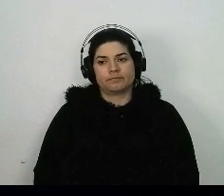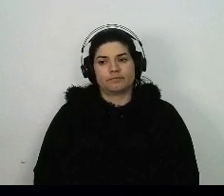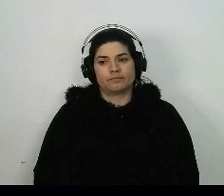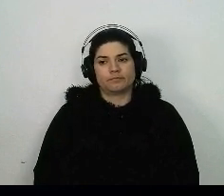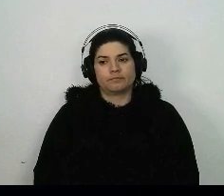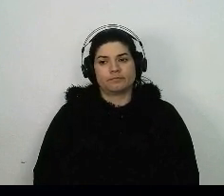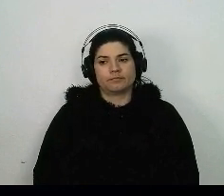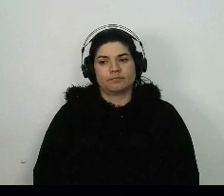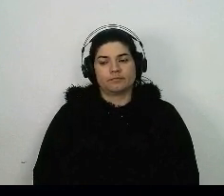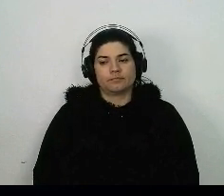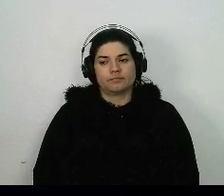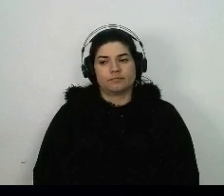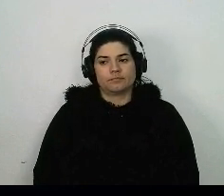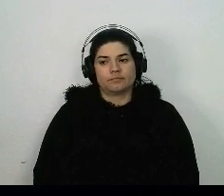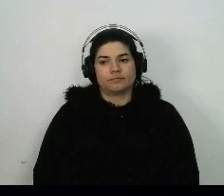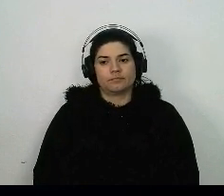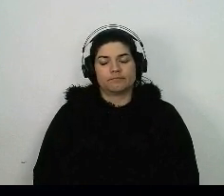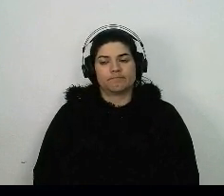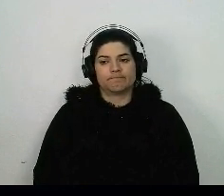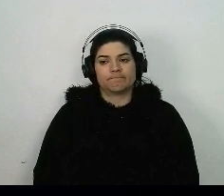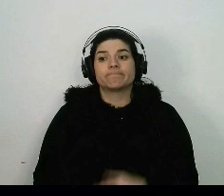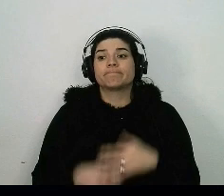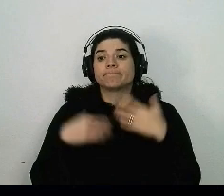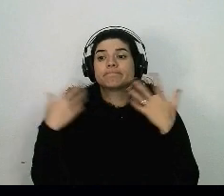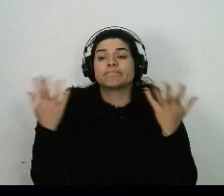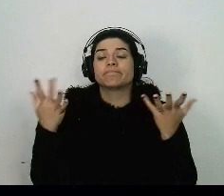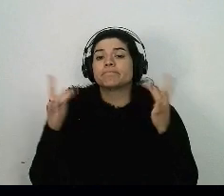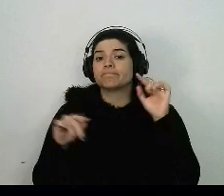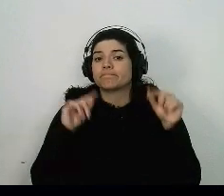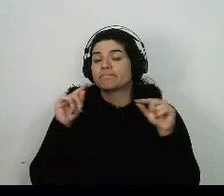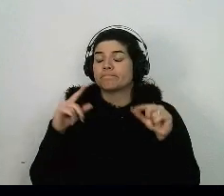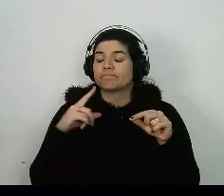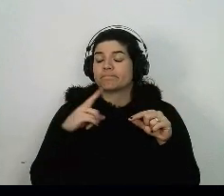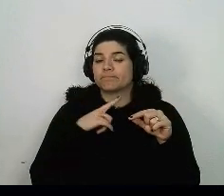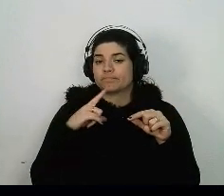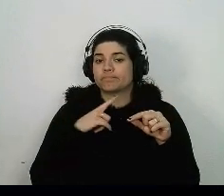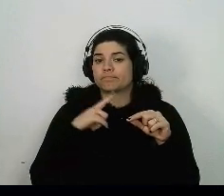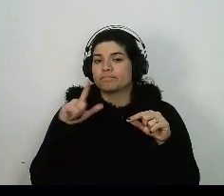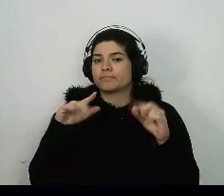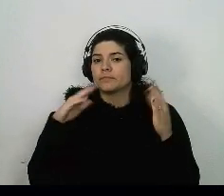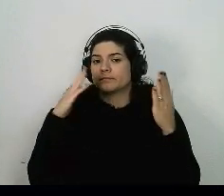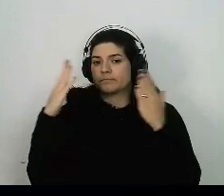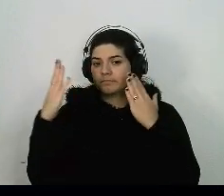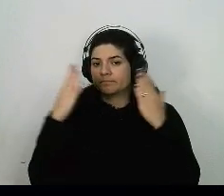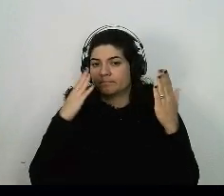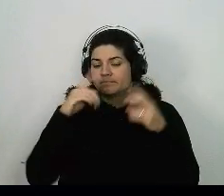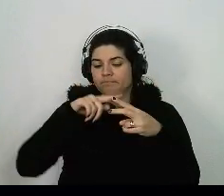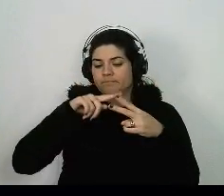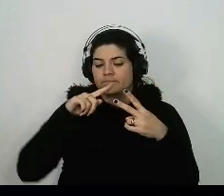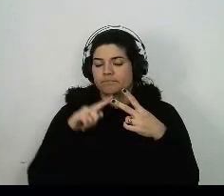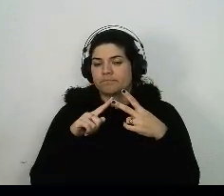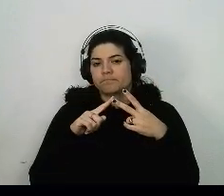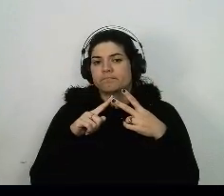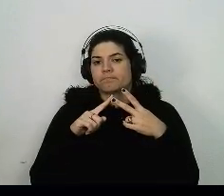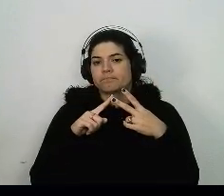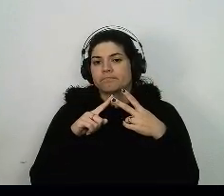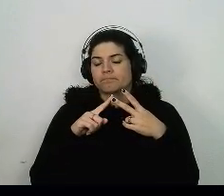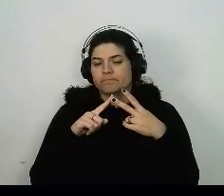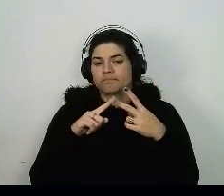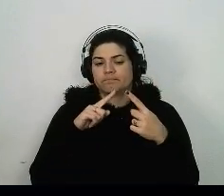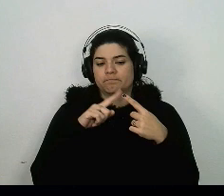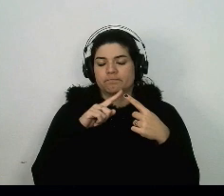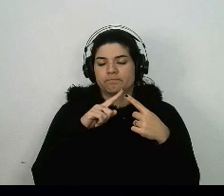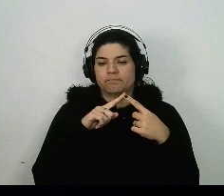Bom, e aí, o que a gente tem, né, de comparação entre esses dois padrões? No padrão de